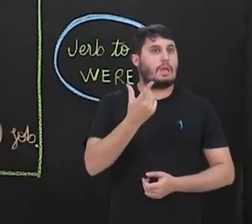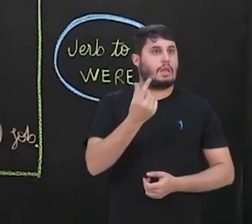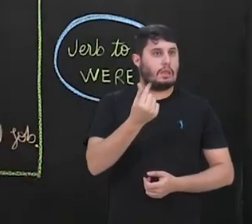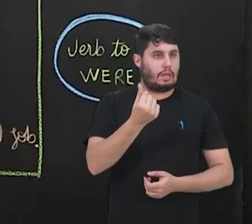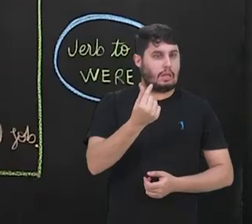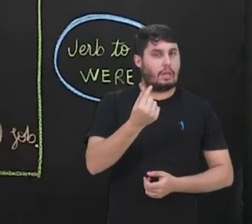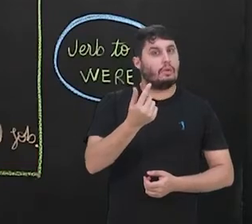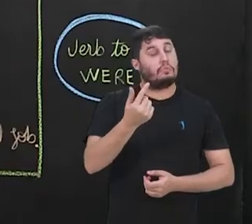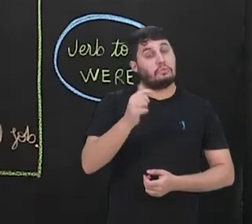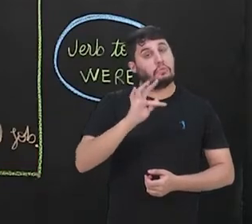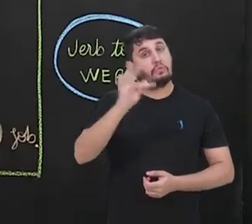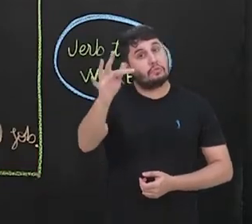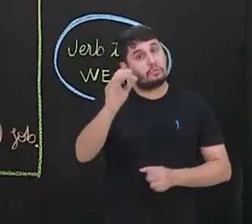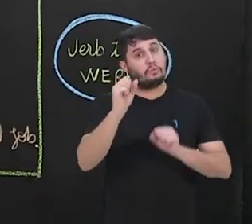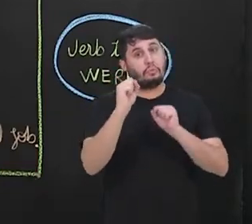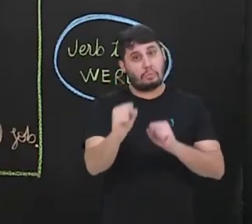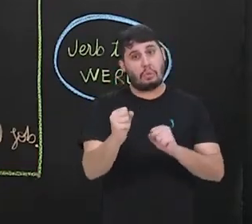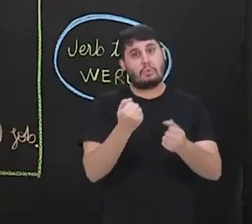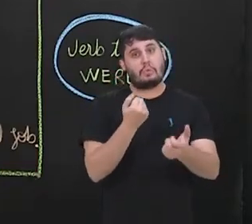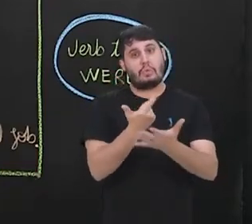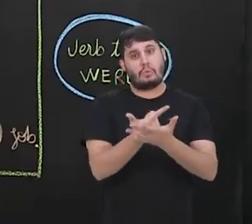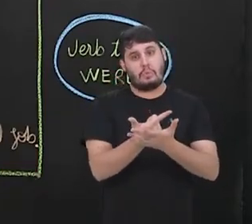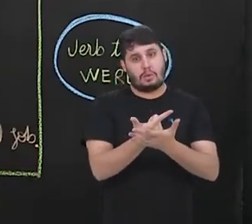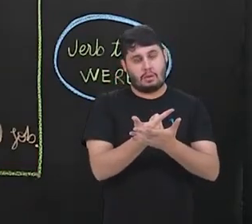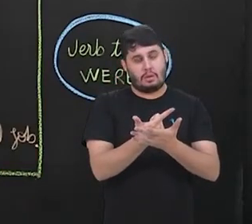eu irei, certo?